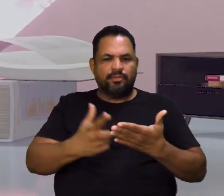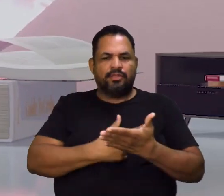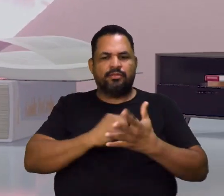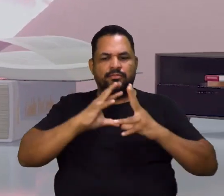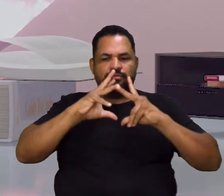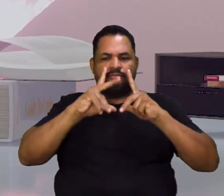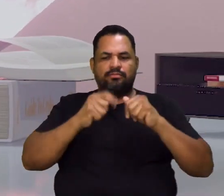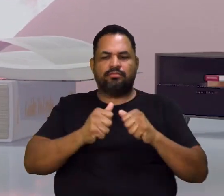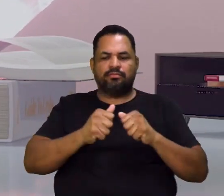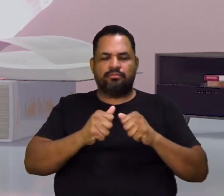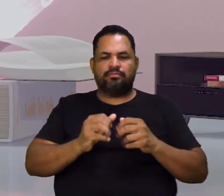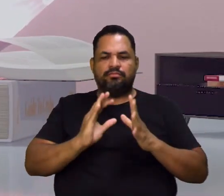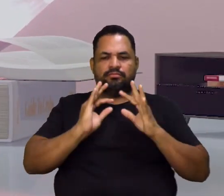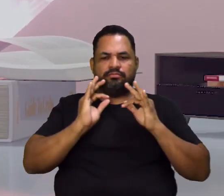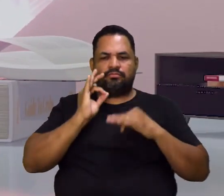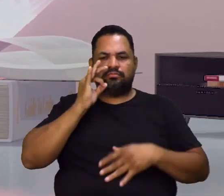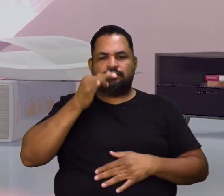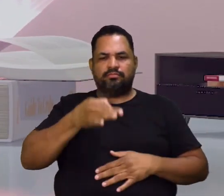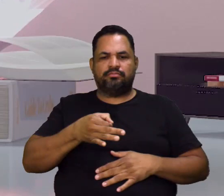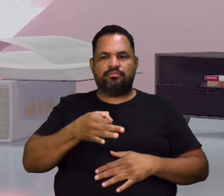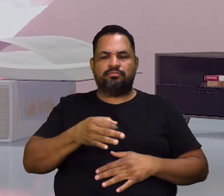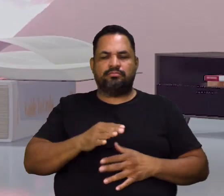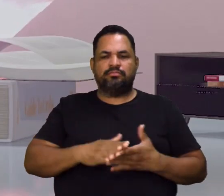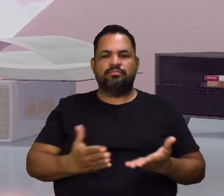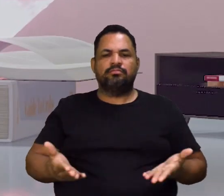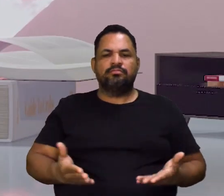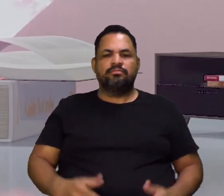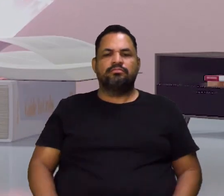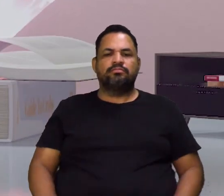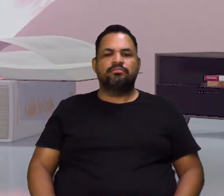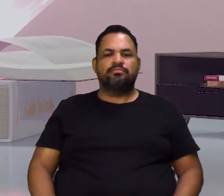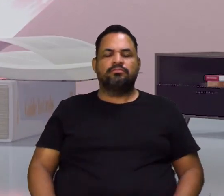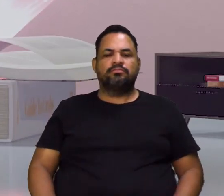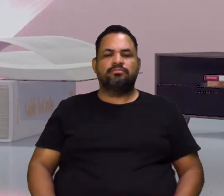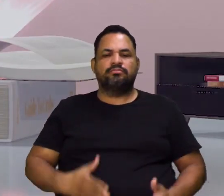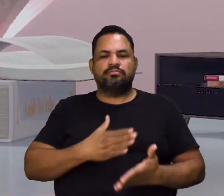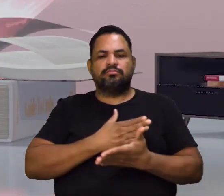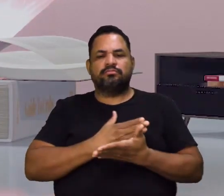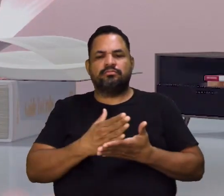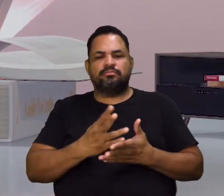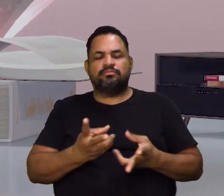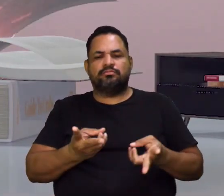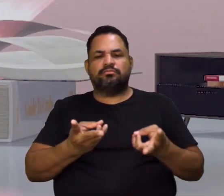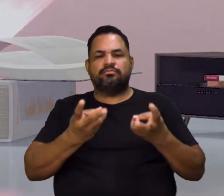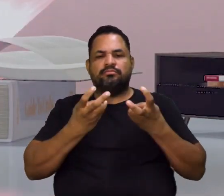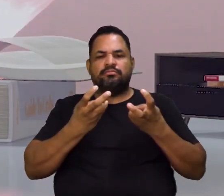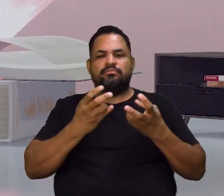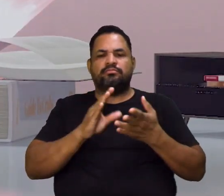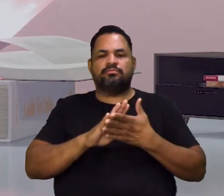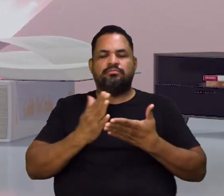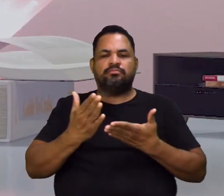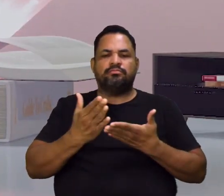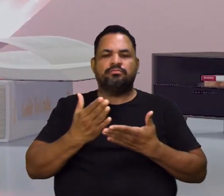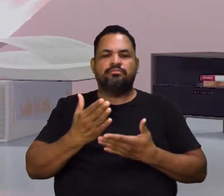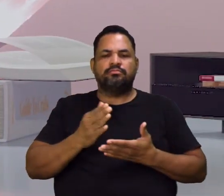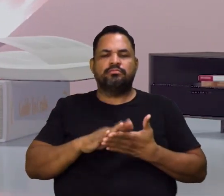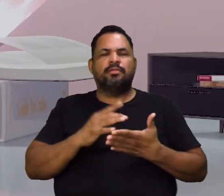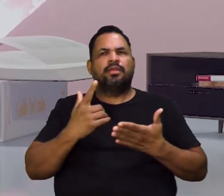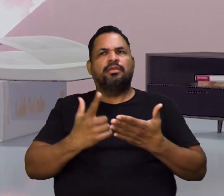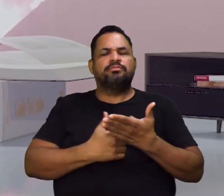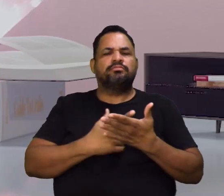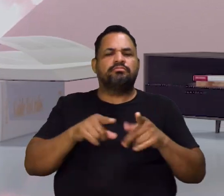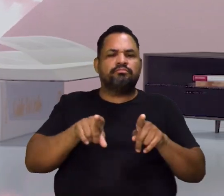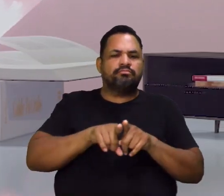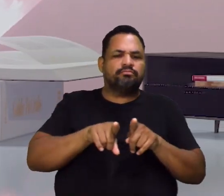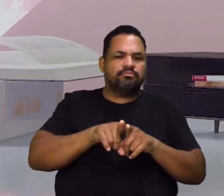completa tá certo aí você vai vai começar a perceber essa questão Ah esse livro